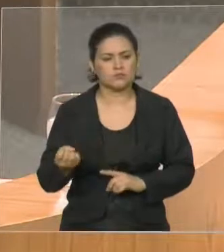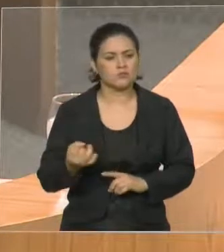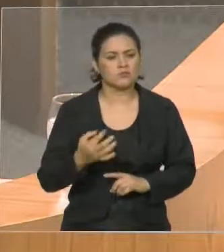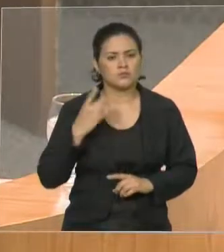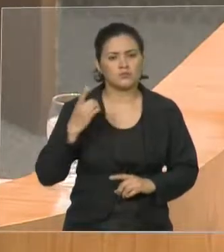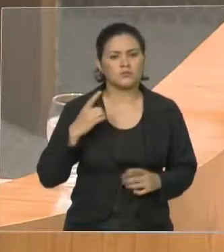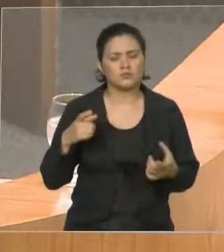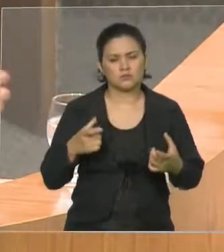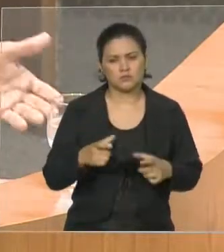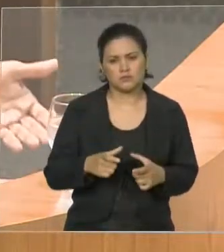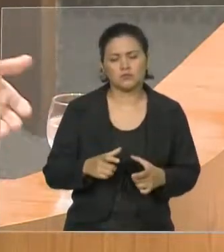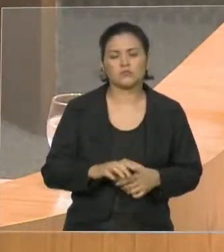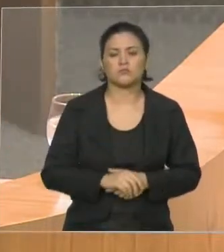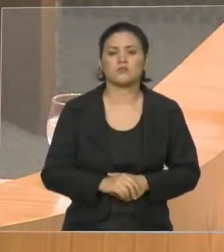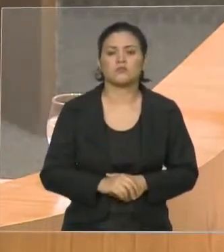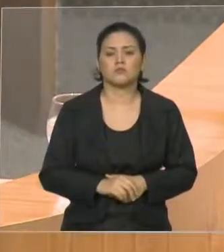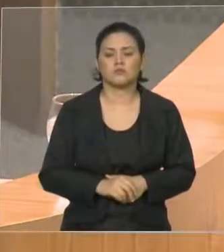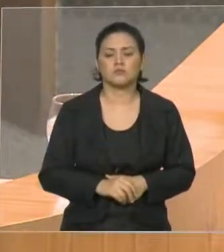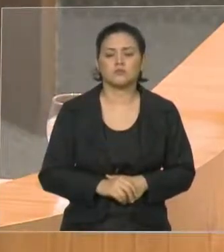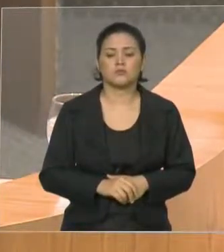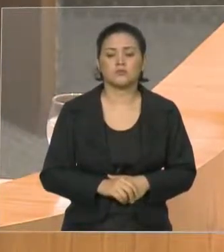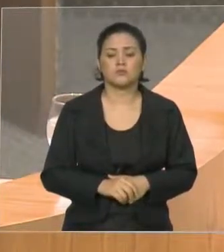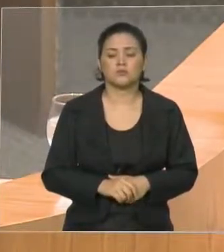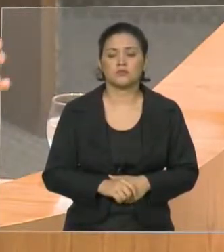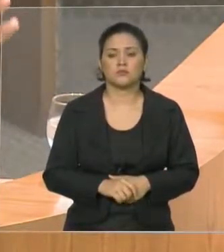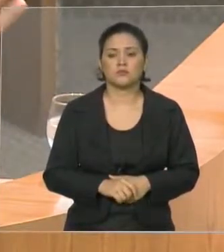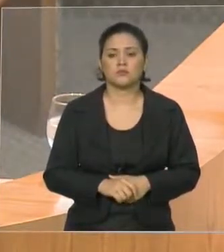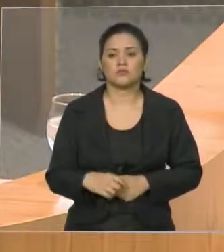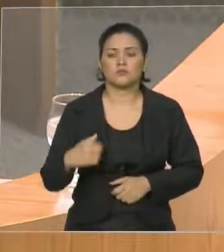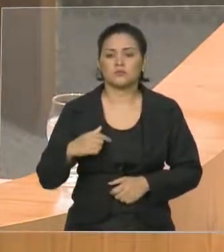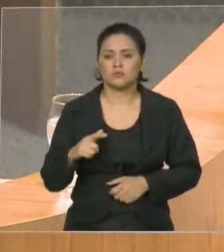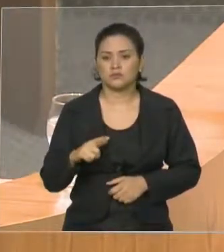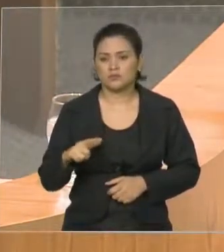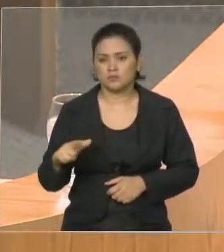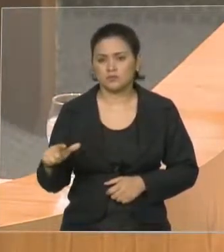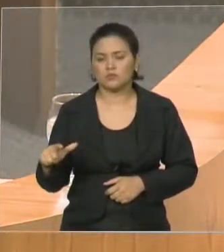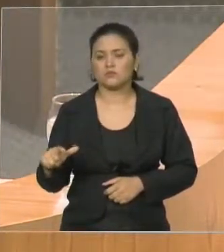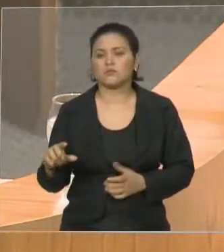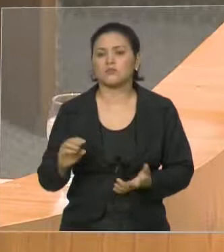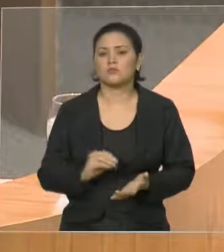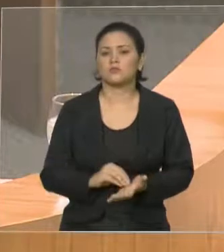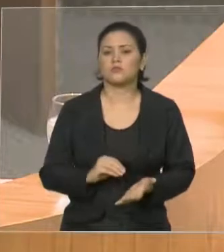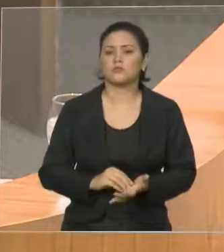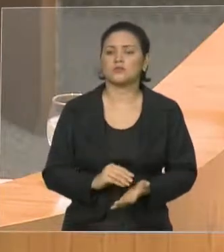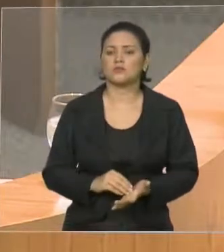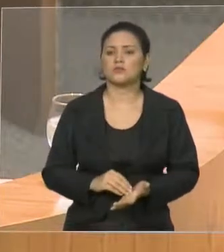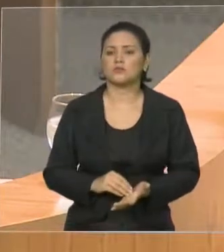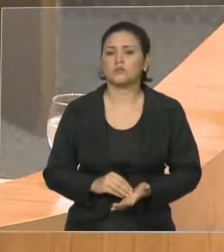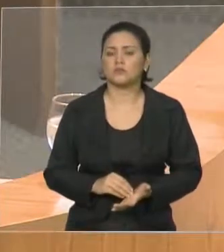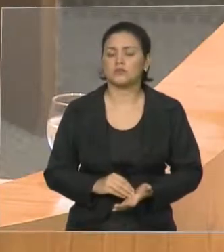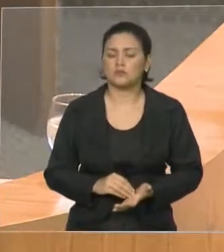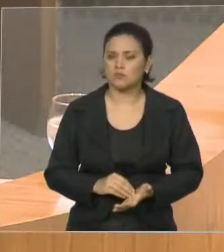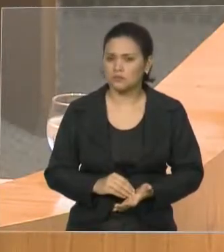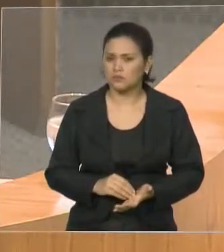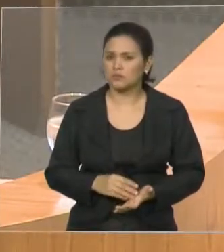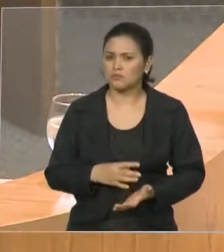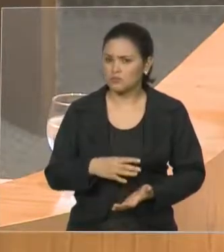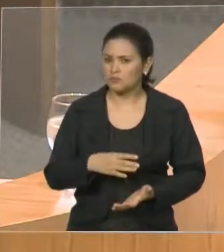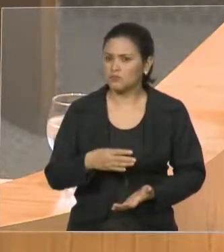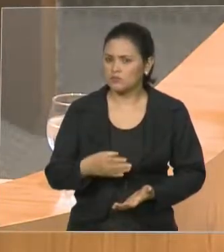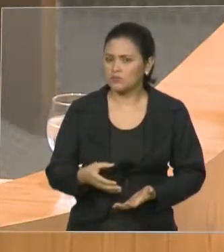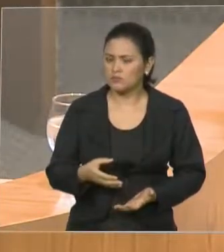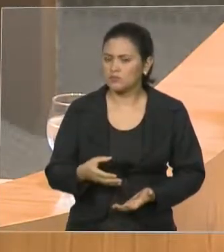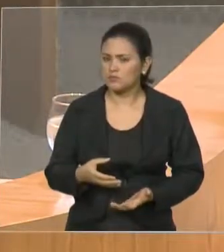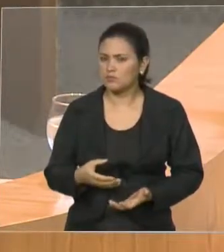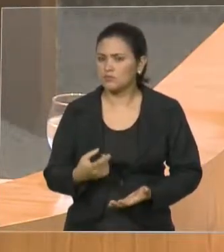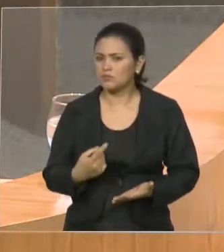concluir, eu finalizei a primeira parte do pronunciamento falando da covardia com os deputados da base. E eu vou tirar um